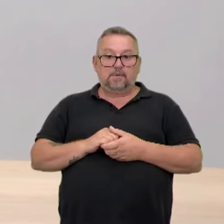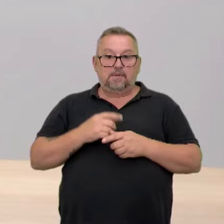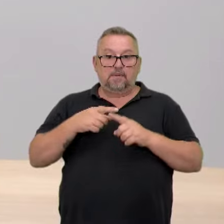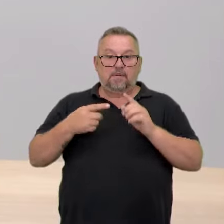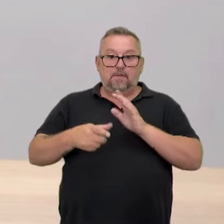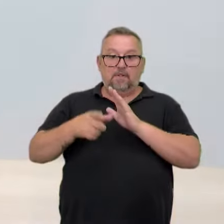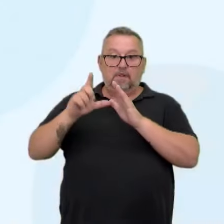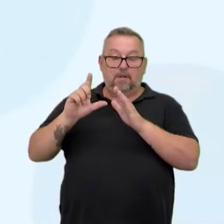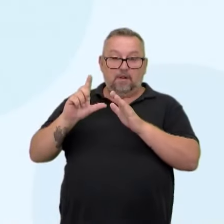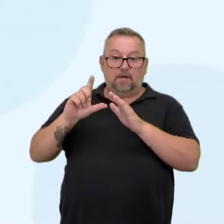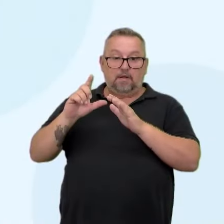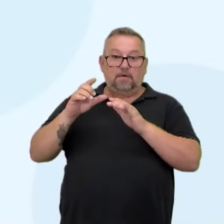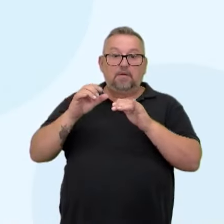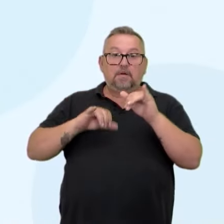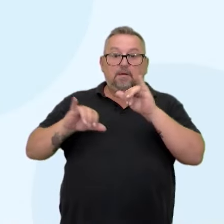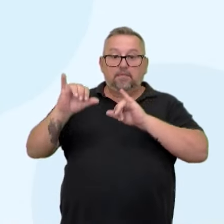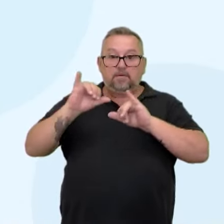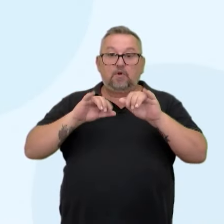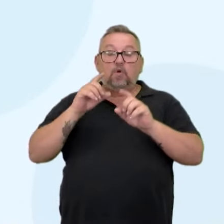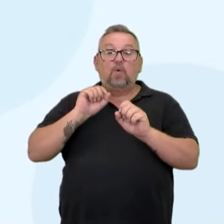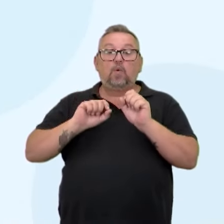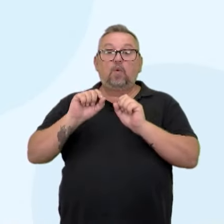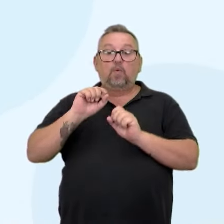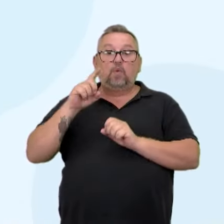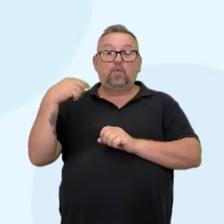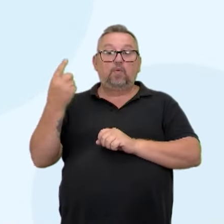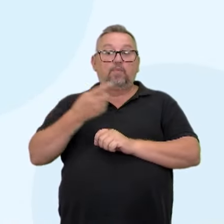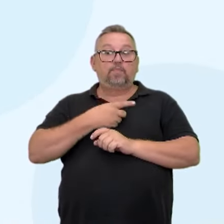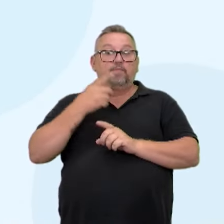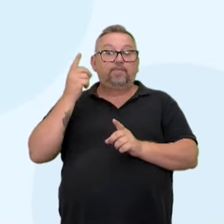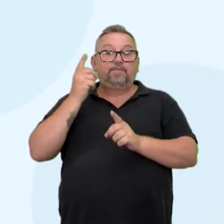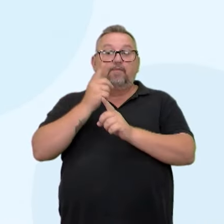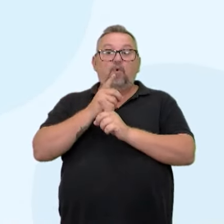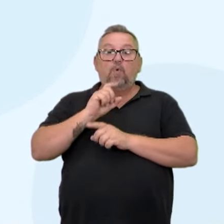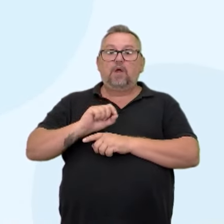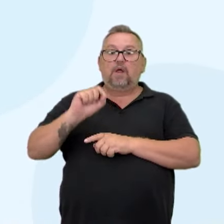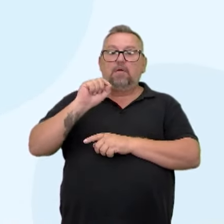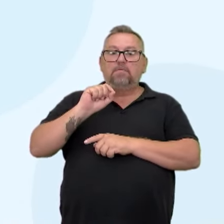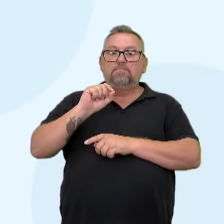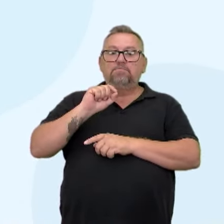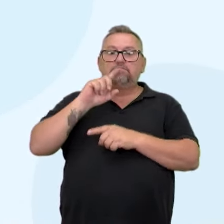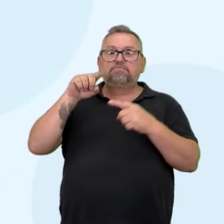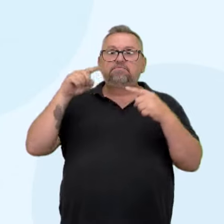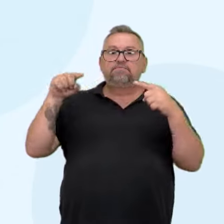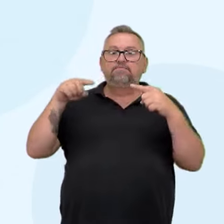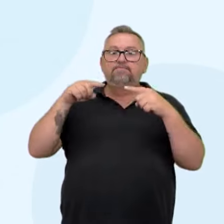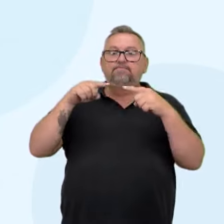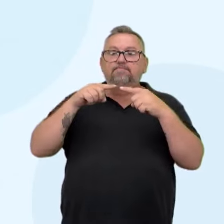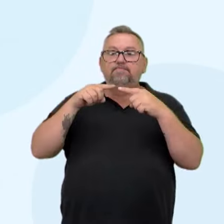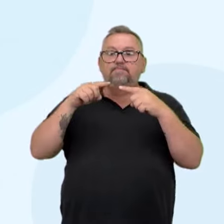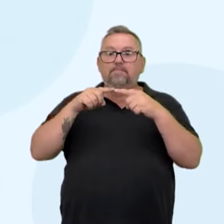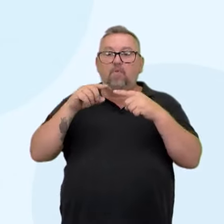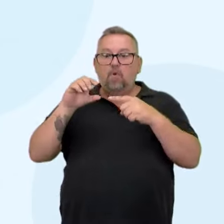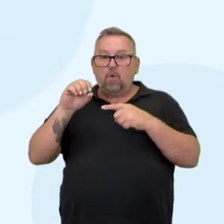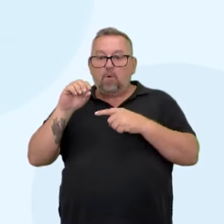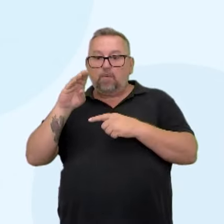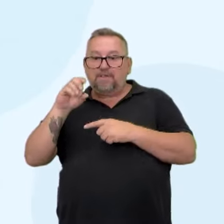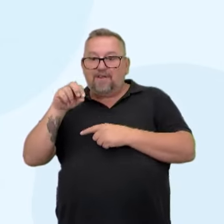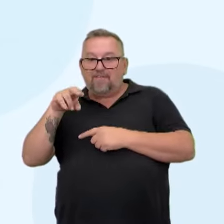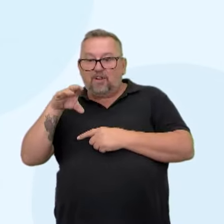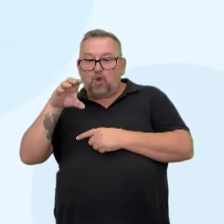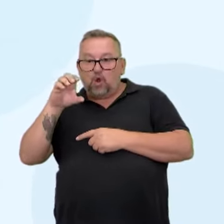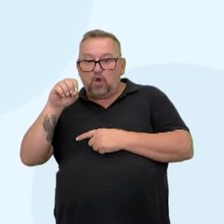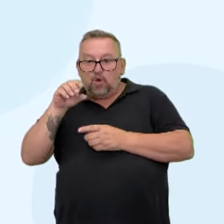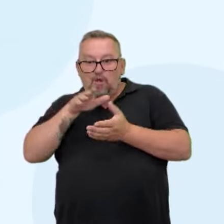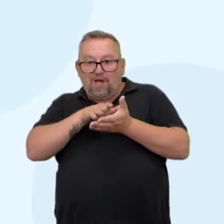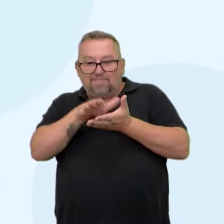Anteriormente, no Laboratório de Produção Jornalística, nós descobrimos o que é e quais as funções do Observatório de